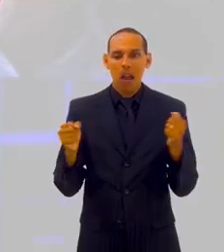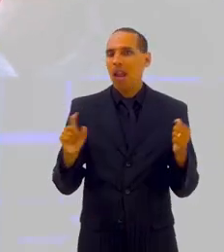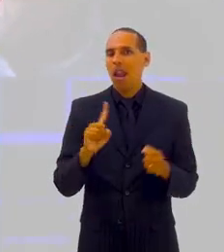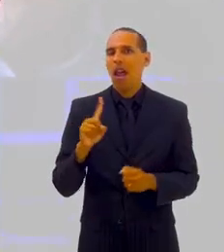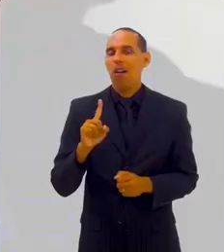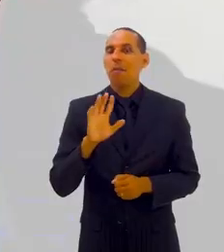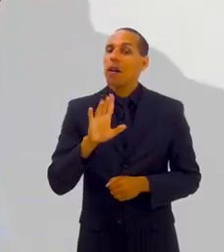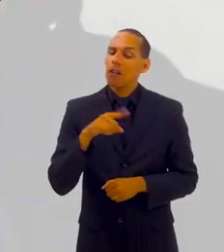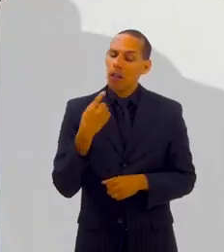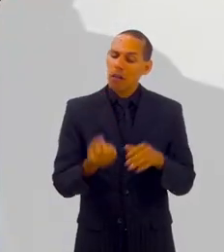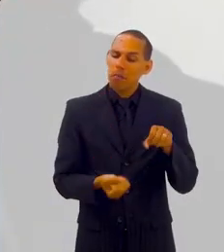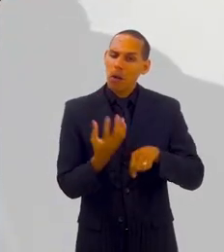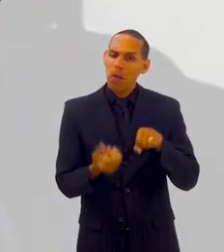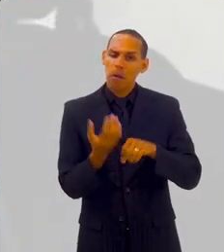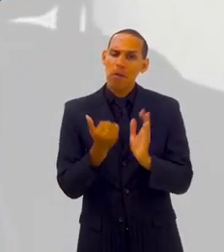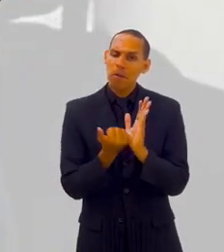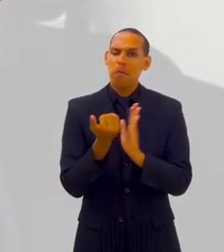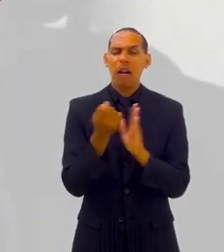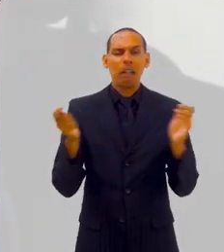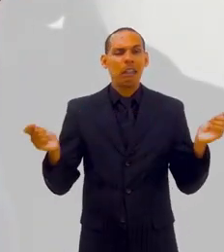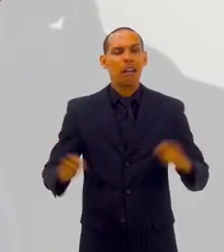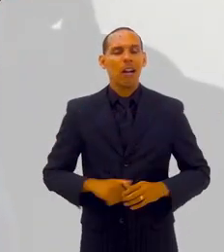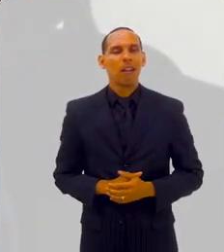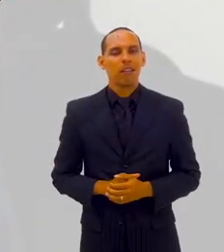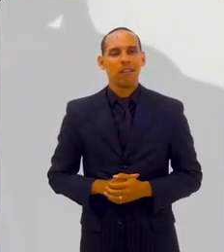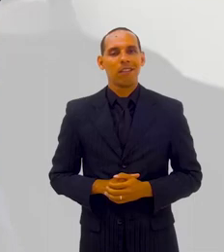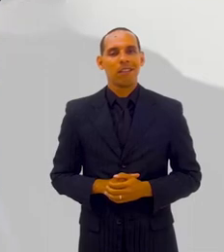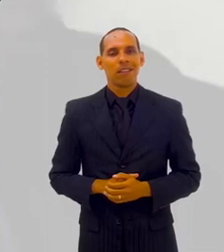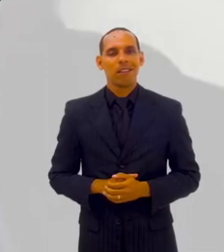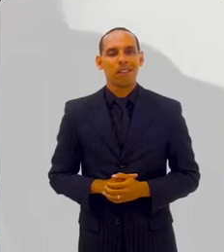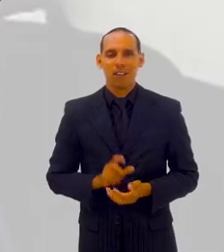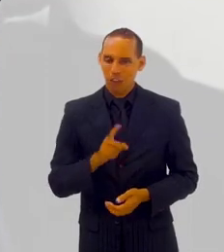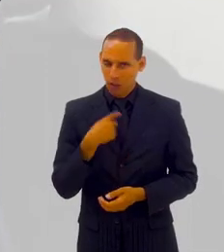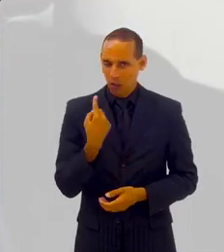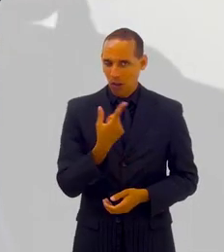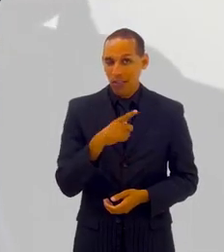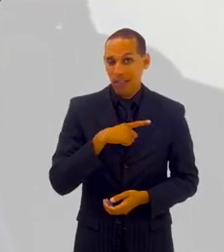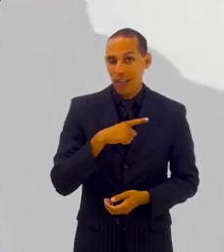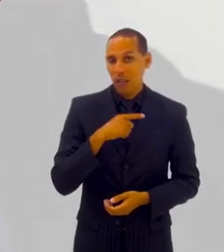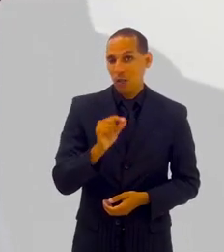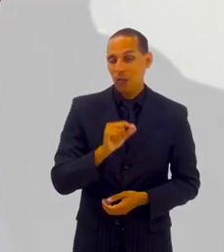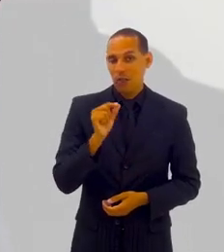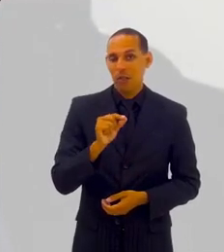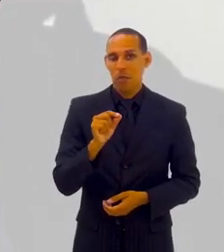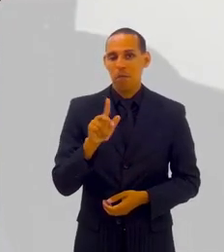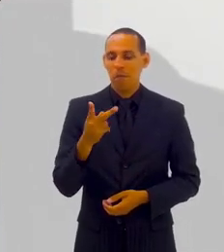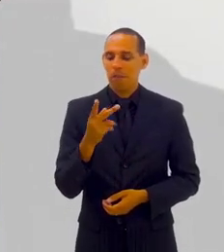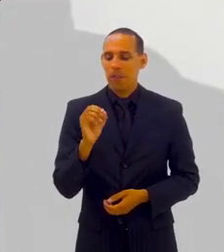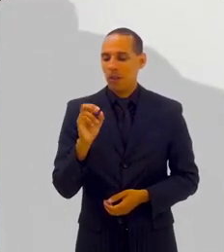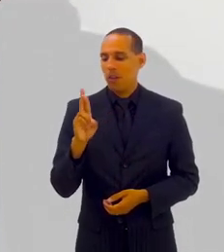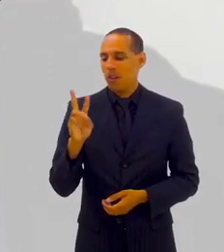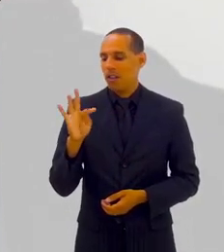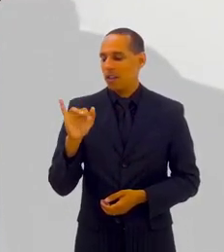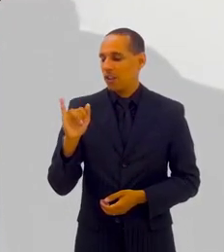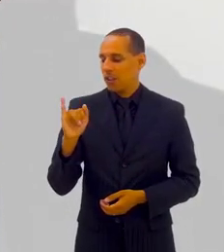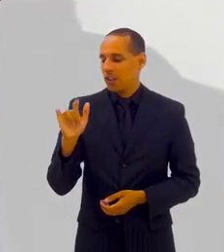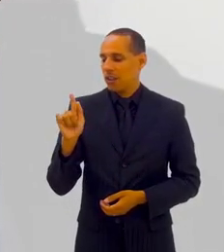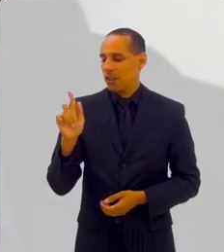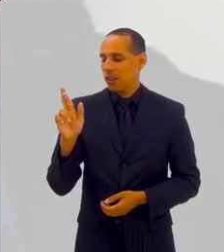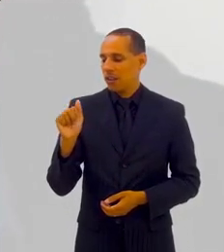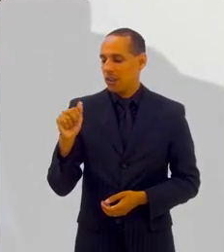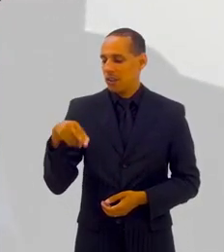a produzir mais a gente tem que ter a gente já tem já uma parte de hortel granjeiros